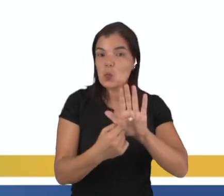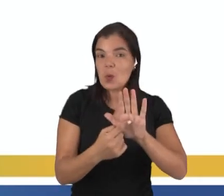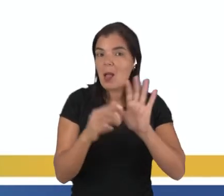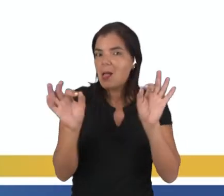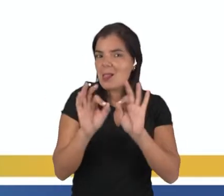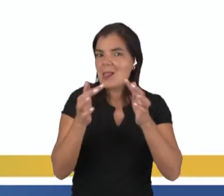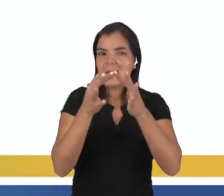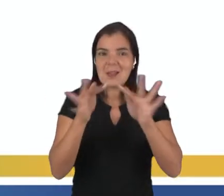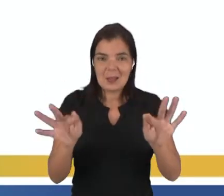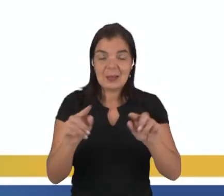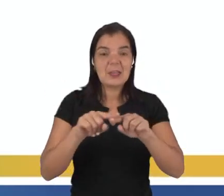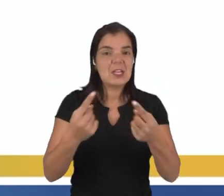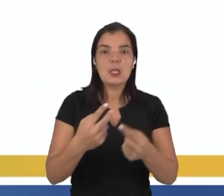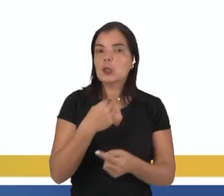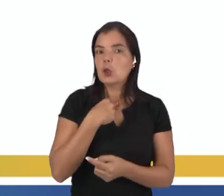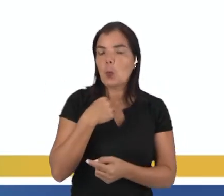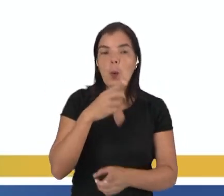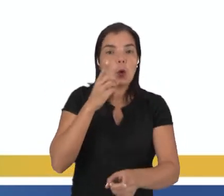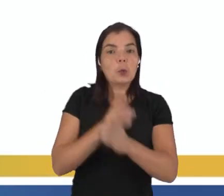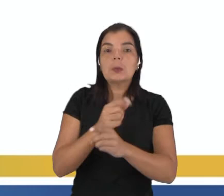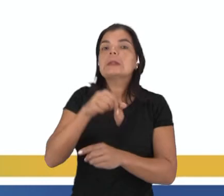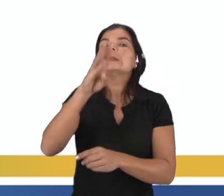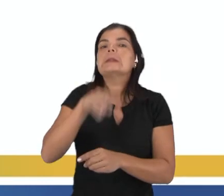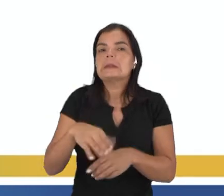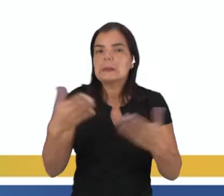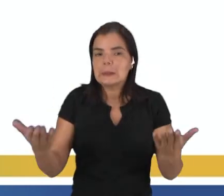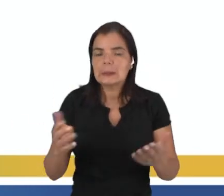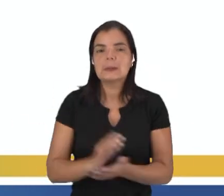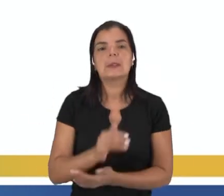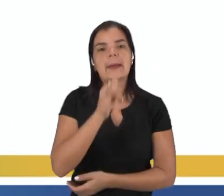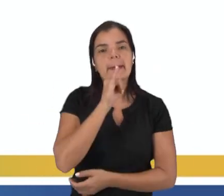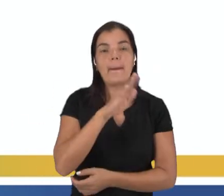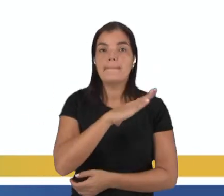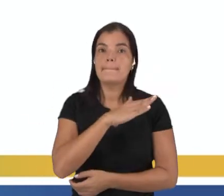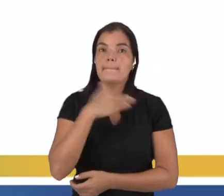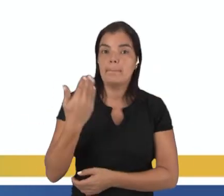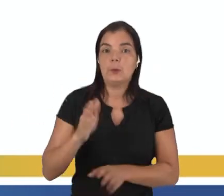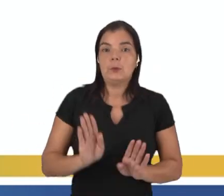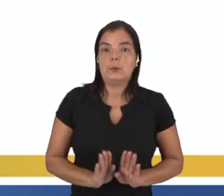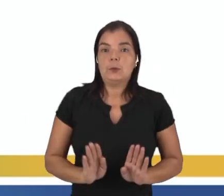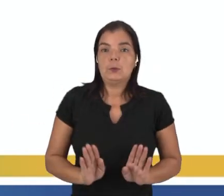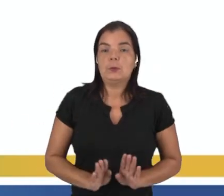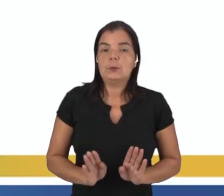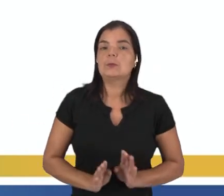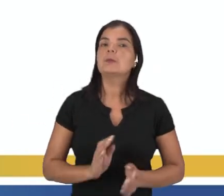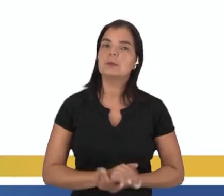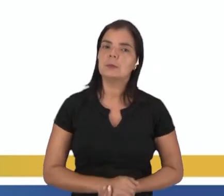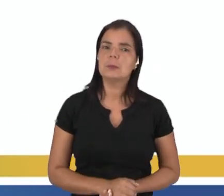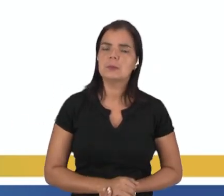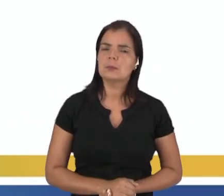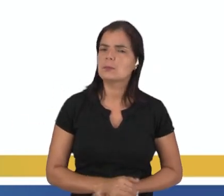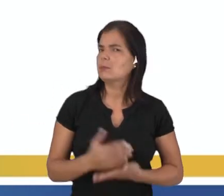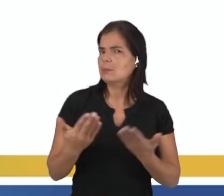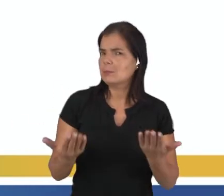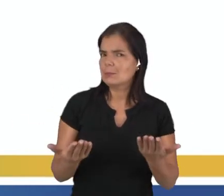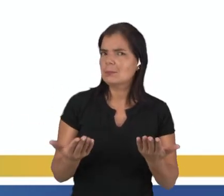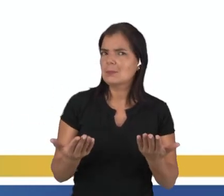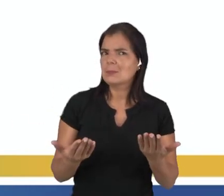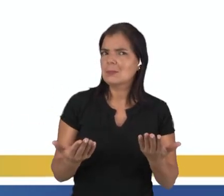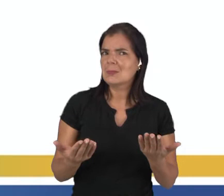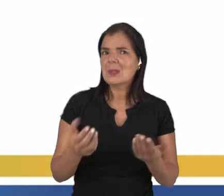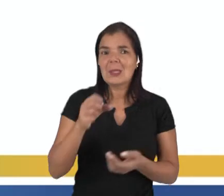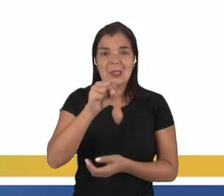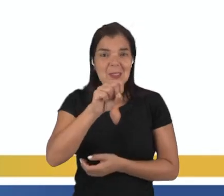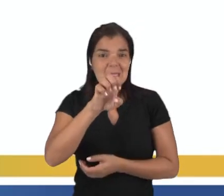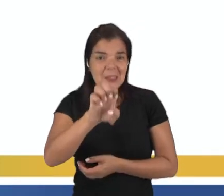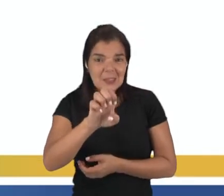na oração e não pode ser identificado. Exemplo, morre-se de fome. Índice de indeterminação, esse